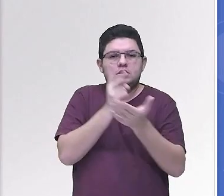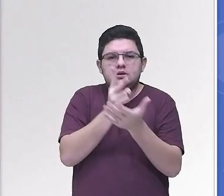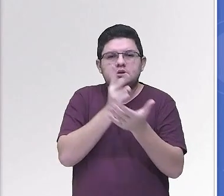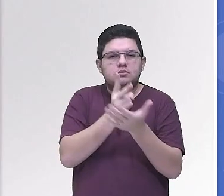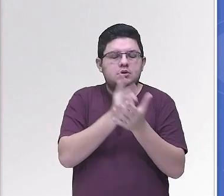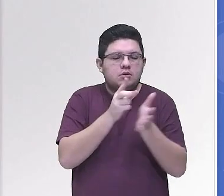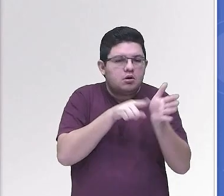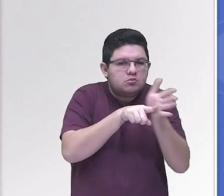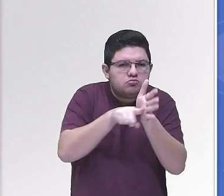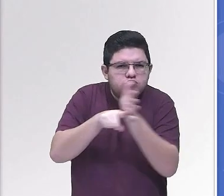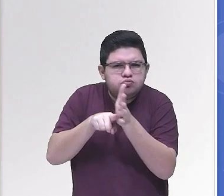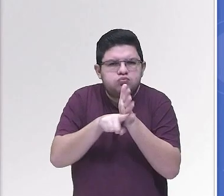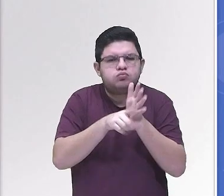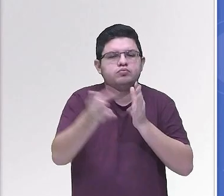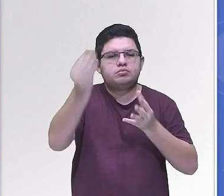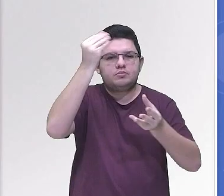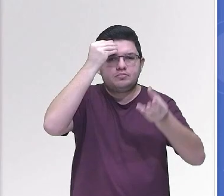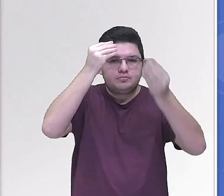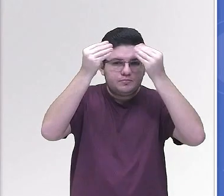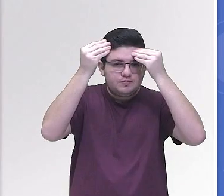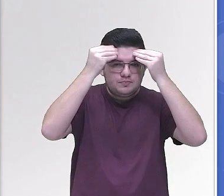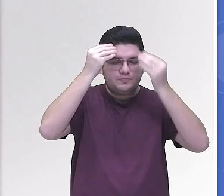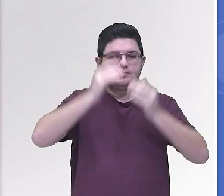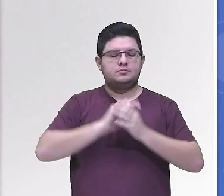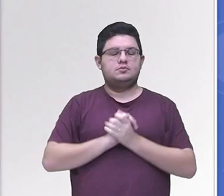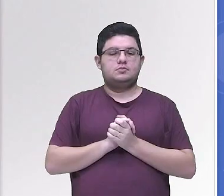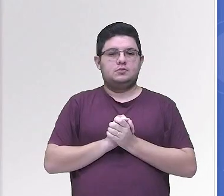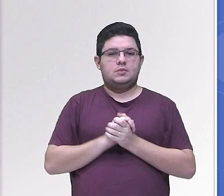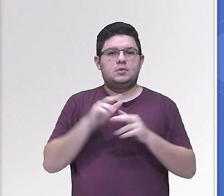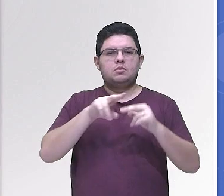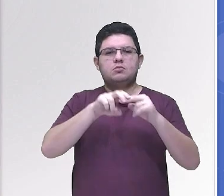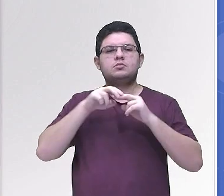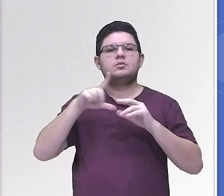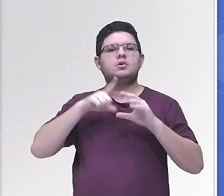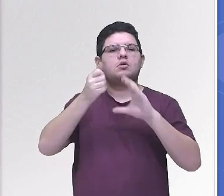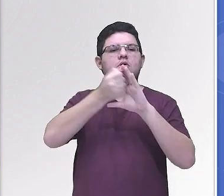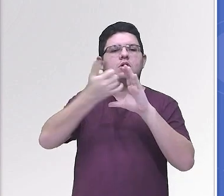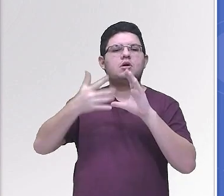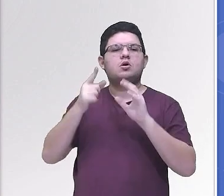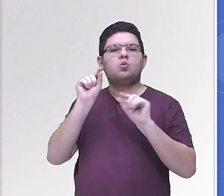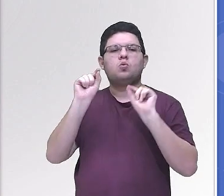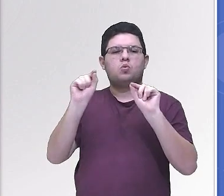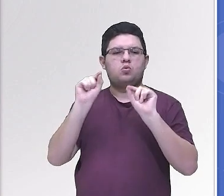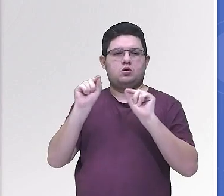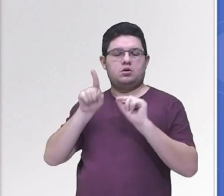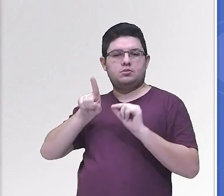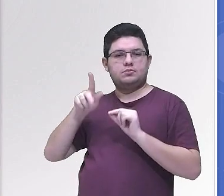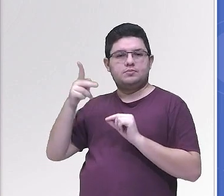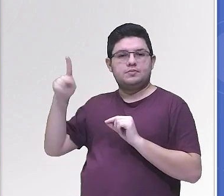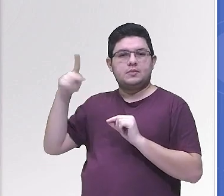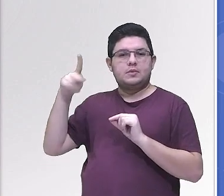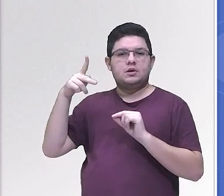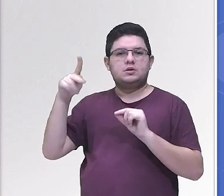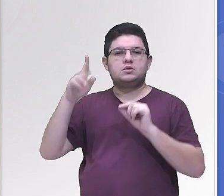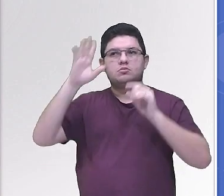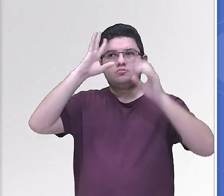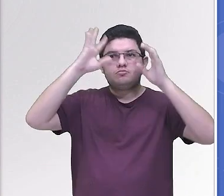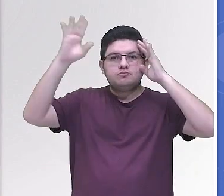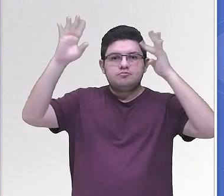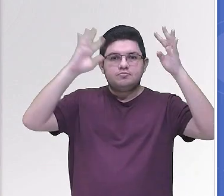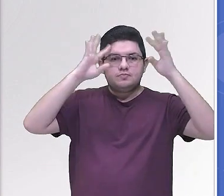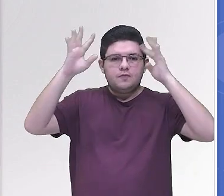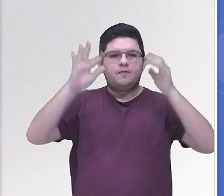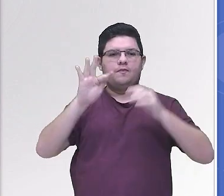filosófica. Vamos entender essas características? E aí, estão conseguindo me acompanhar aí? Então vamos lá. Uma das características